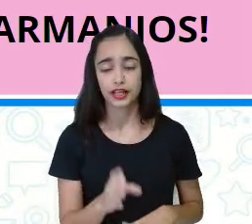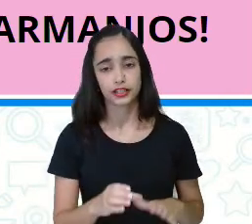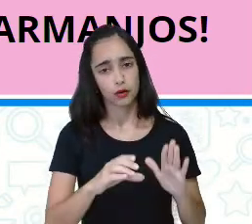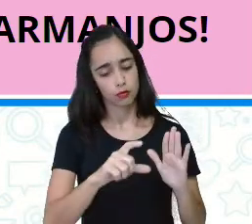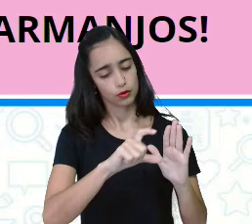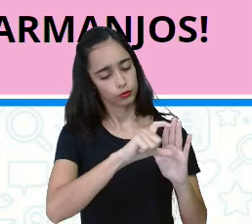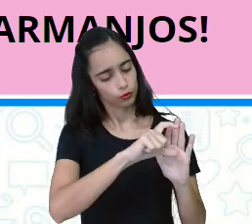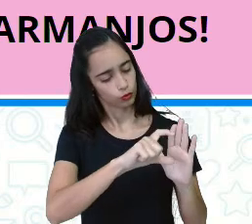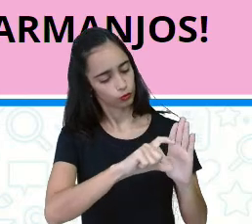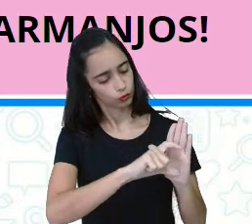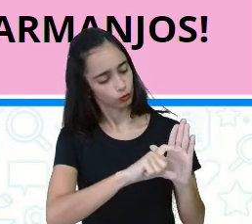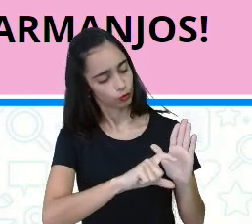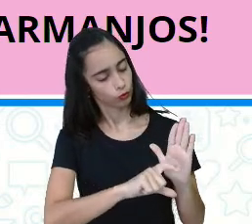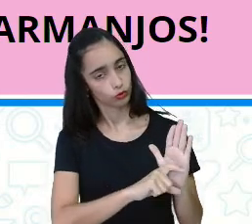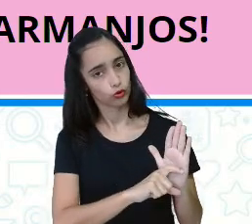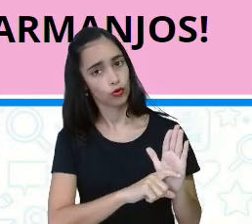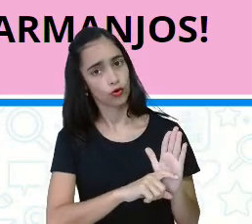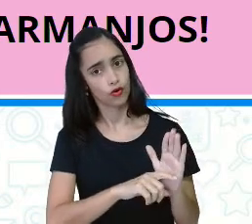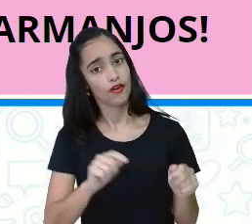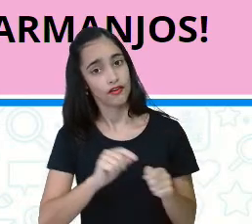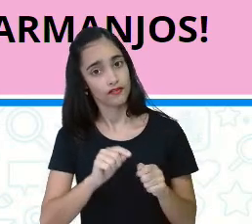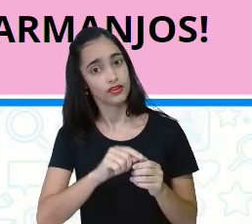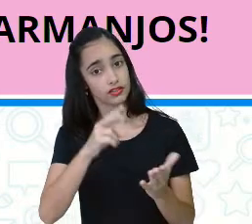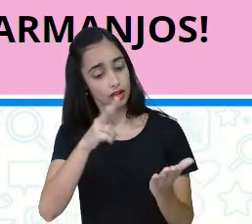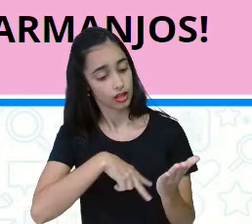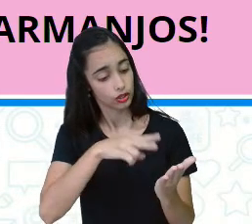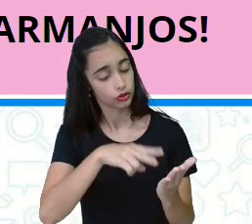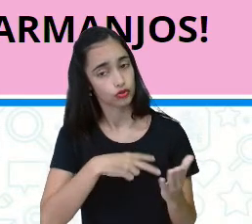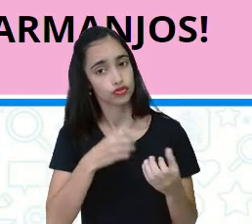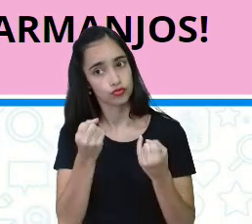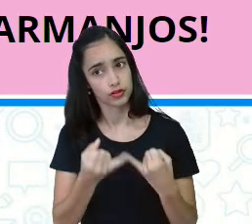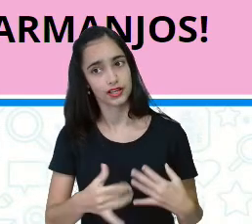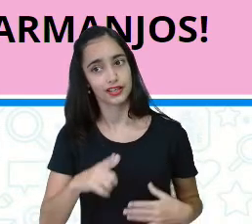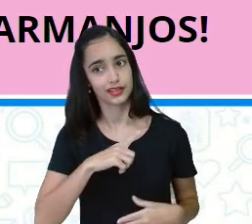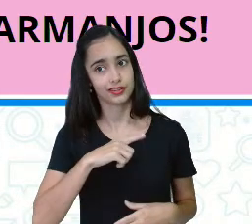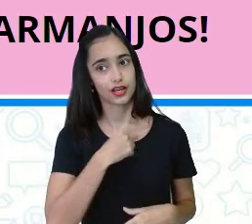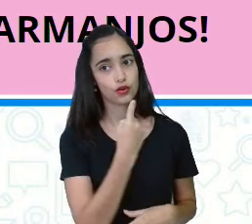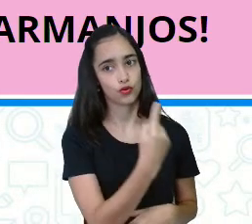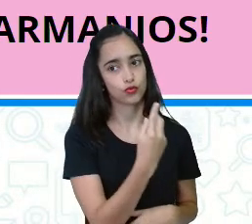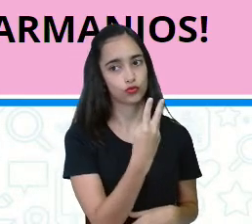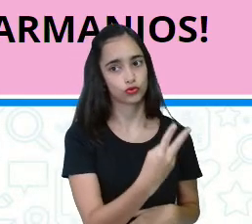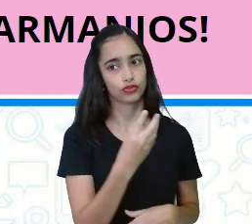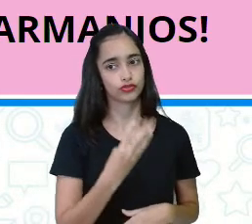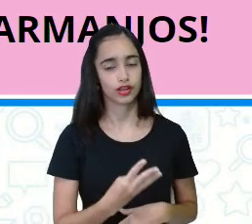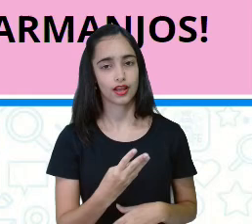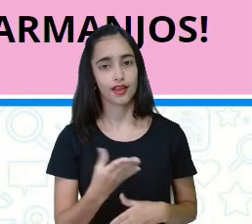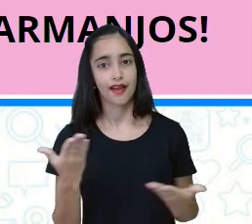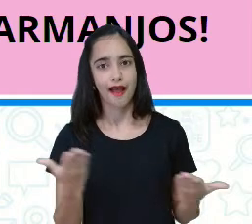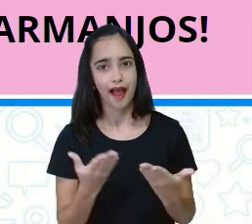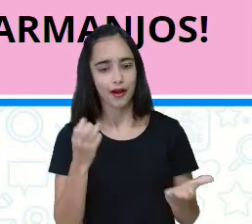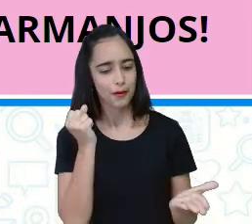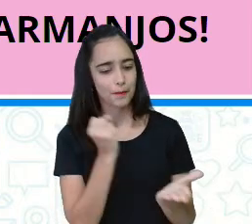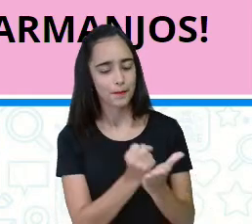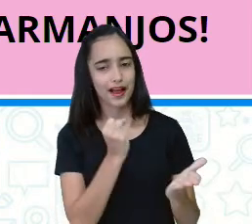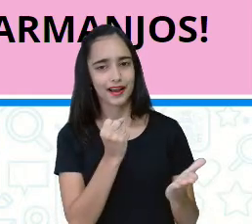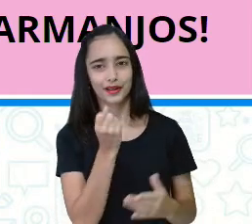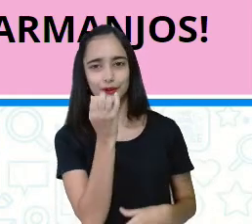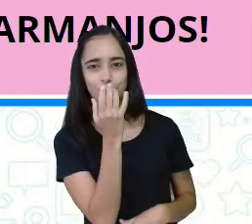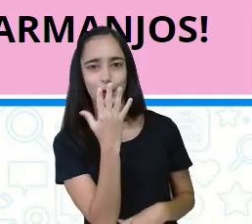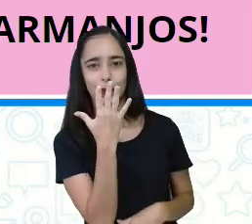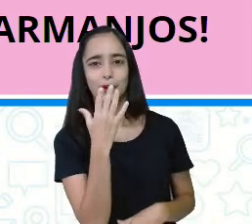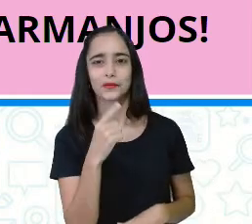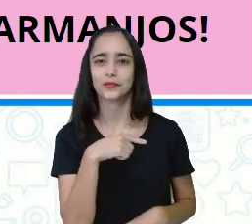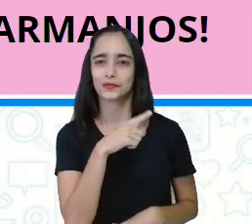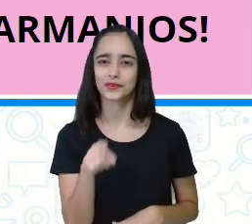estrofe, fiz a leitura e disse que tinha a primeira, a segunda e a terceira. E agora aí marcadinho, colorido, para você não